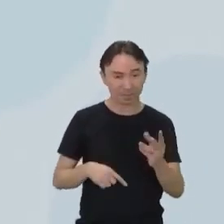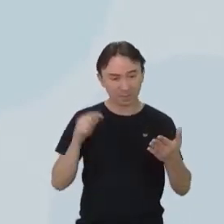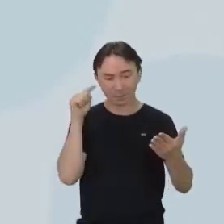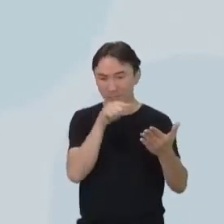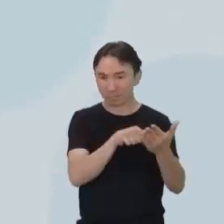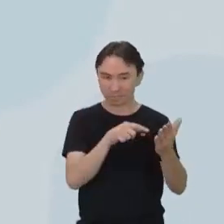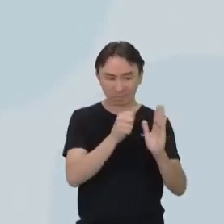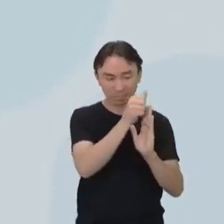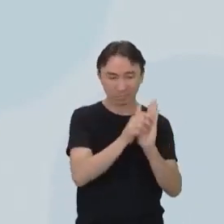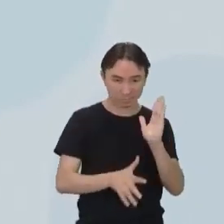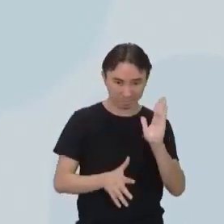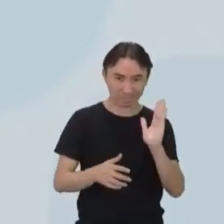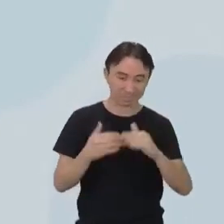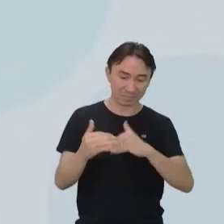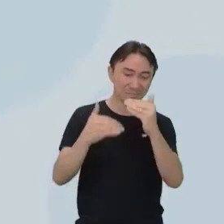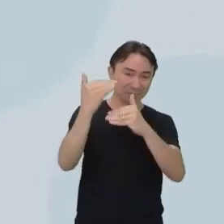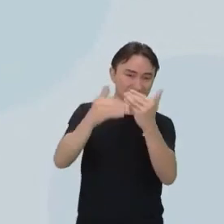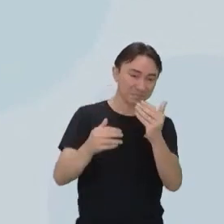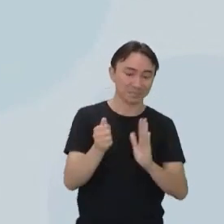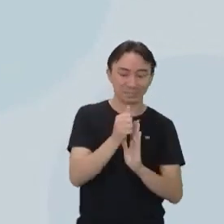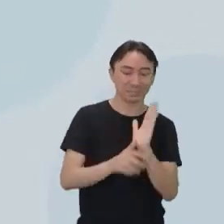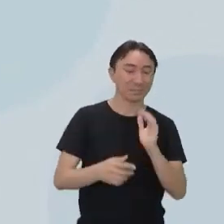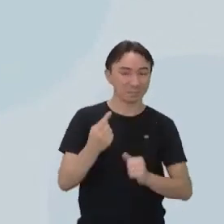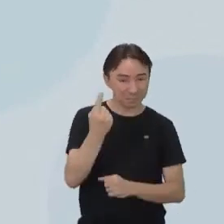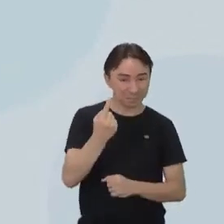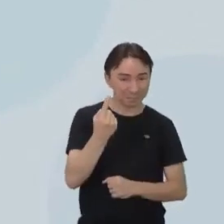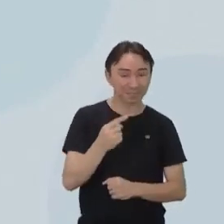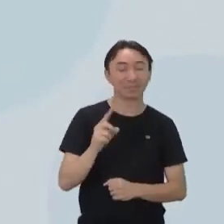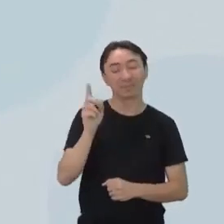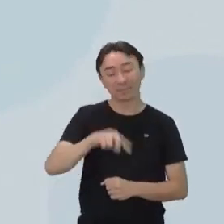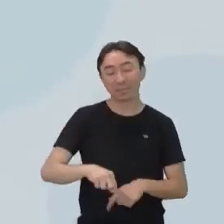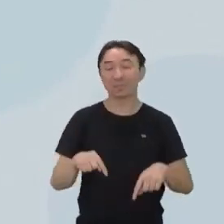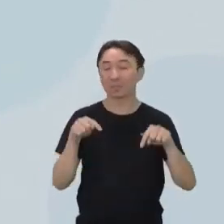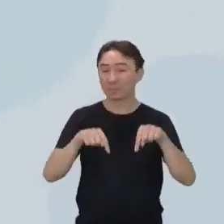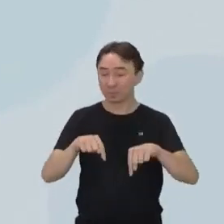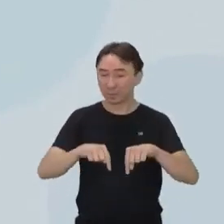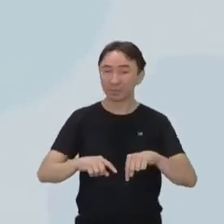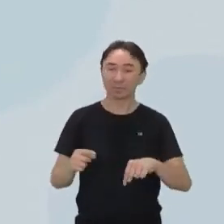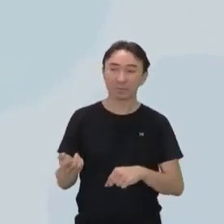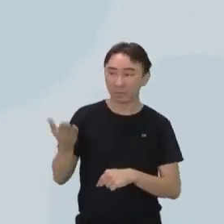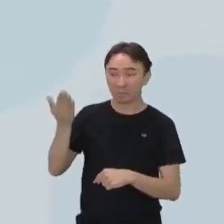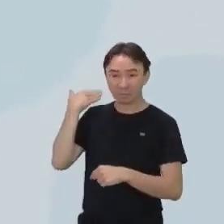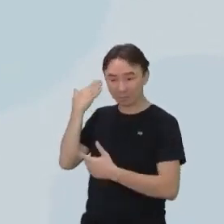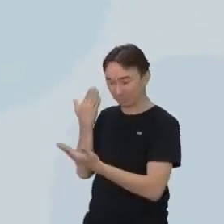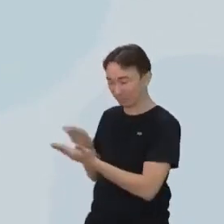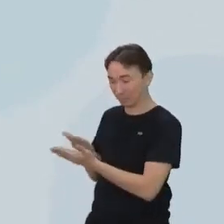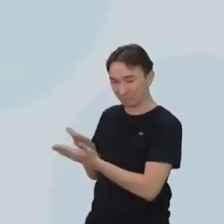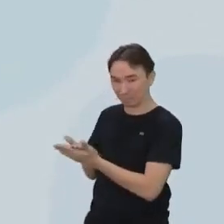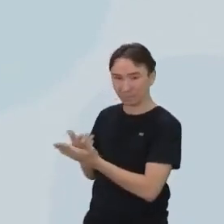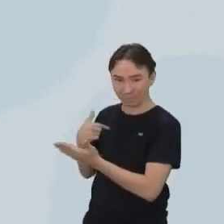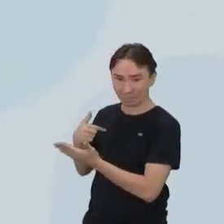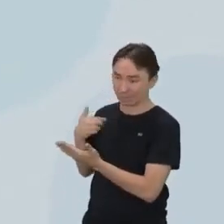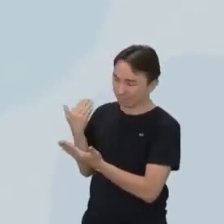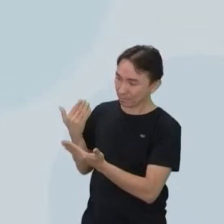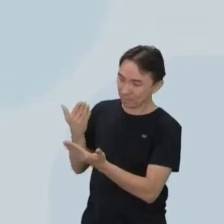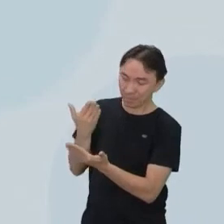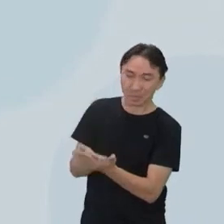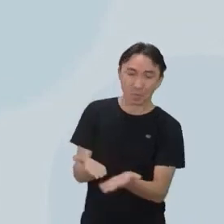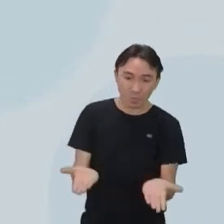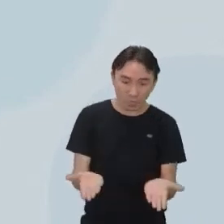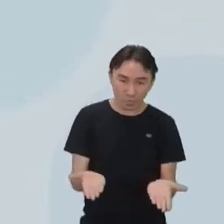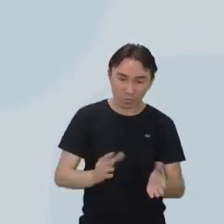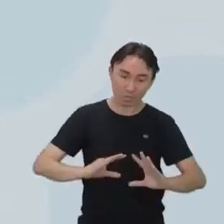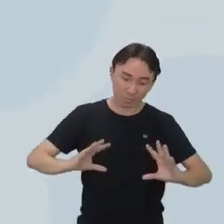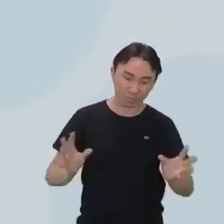da nossa aula de hoje, é estar sistematizando as temáticas trabalhadas nas aulas anteriores. Sempre importante para você, estudante,